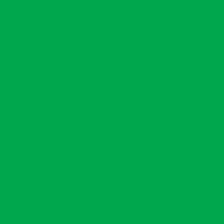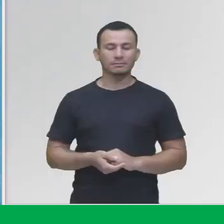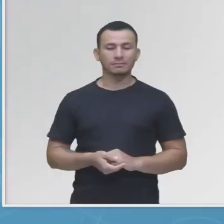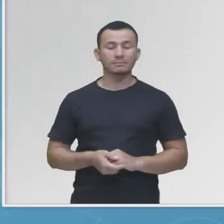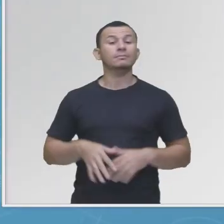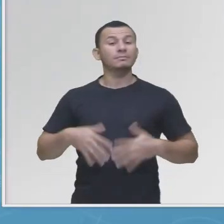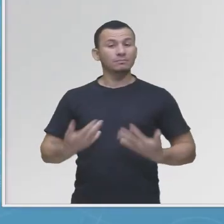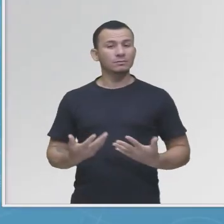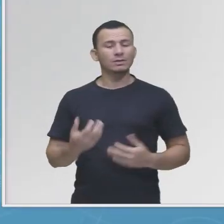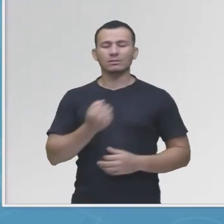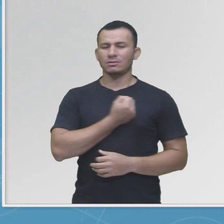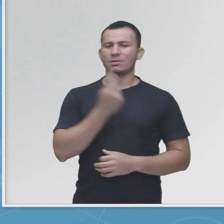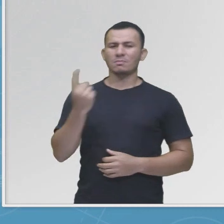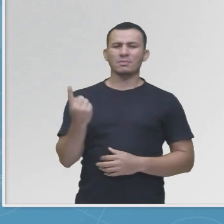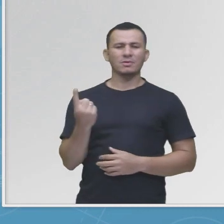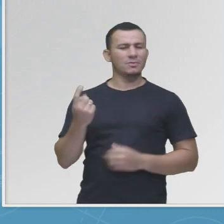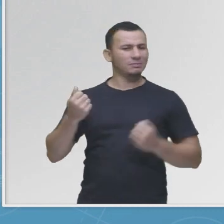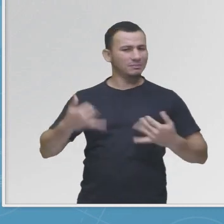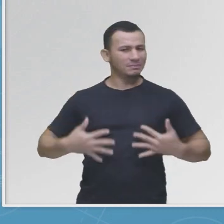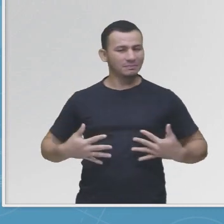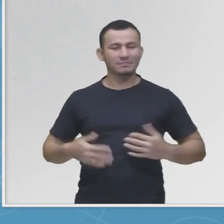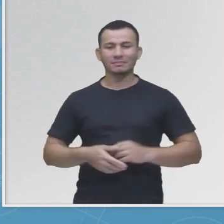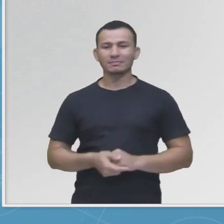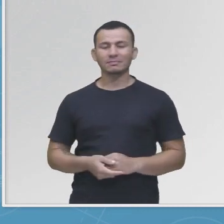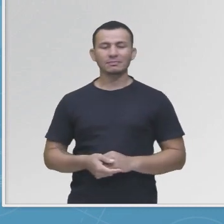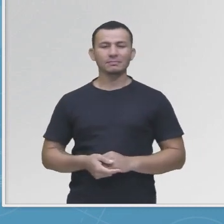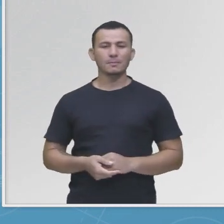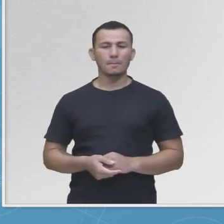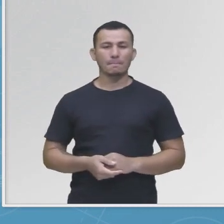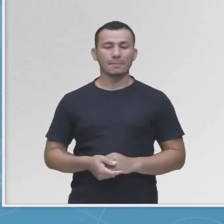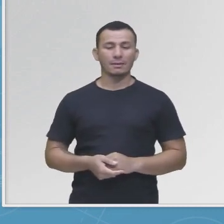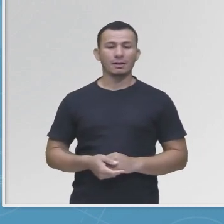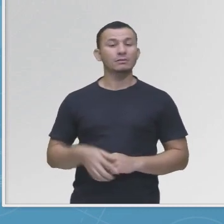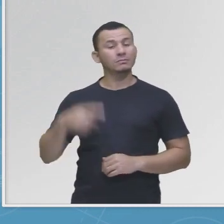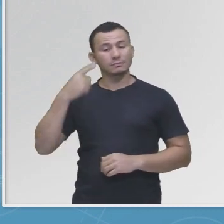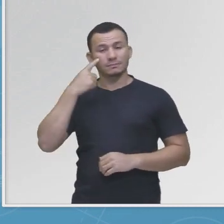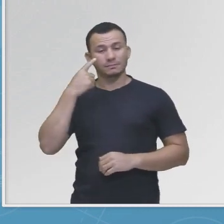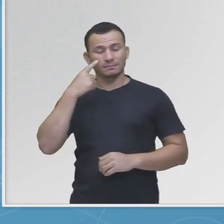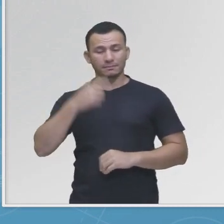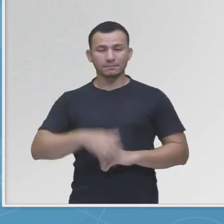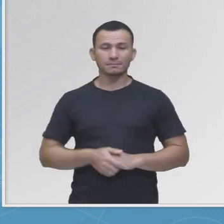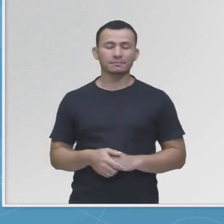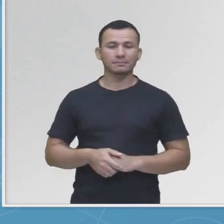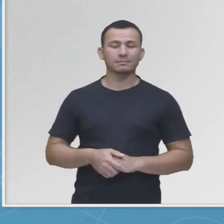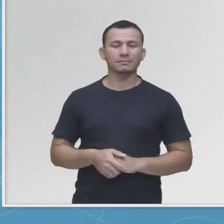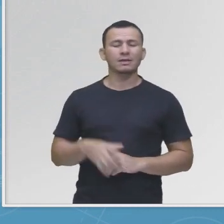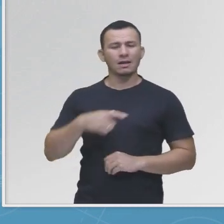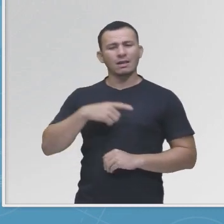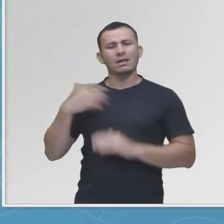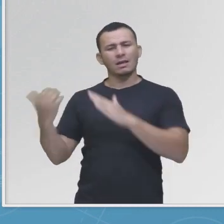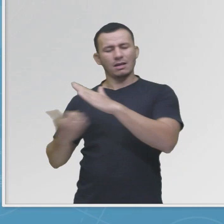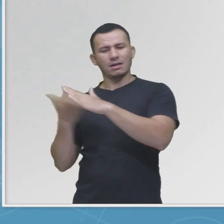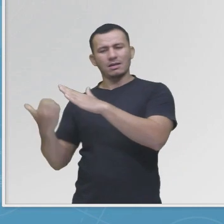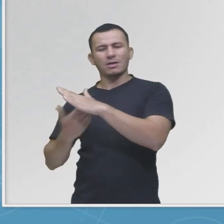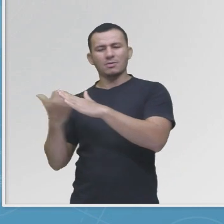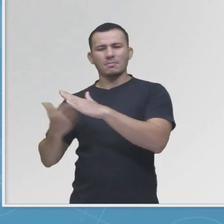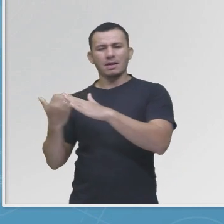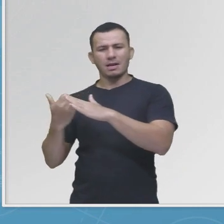Muito bem, na questão 1, nós temos a seguinte situação. Uma empresa tem